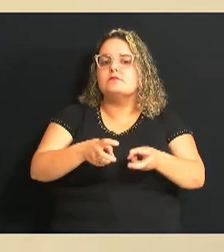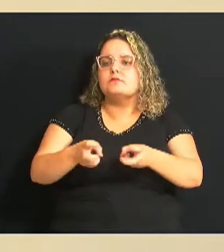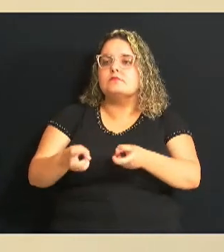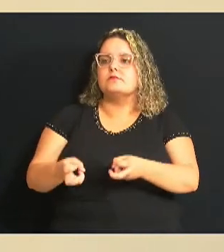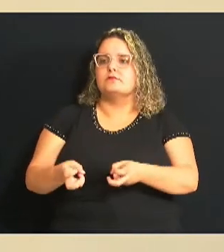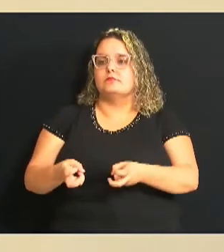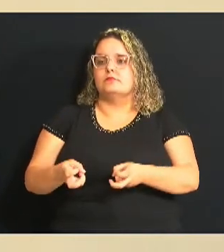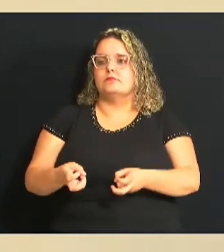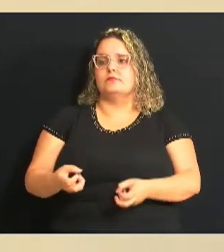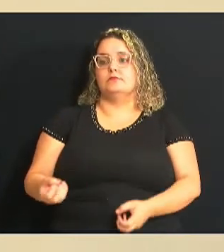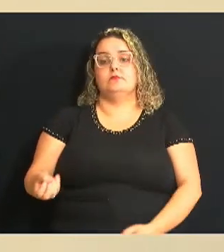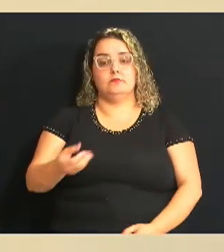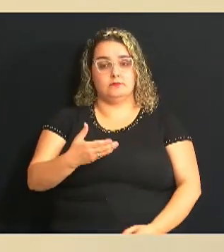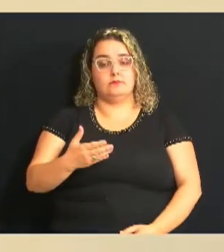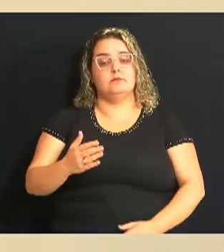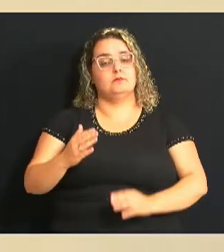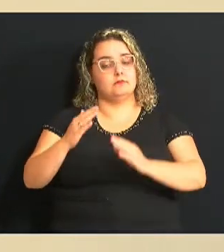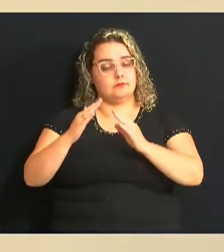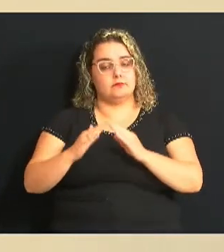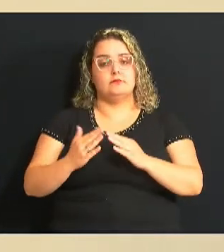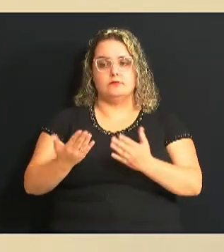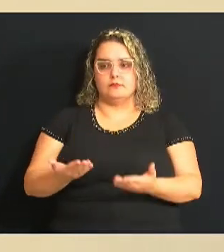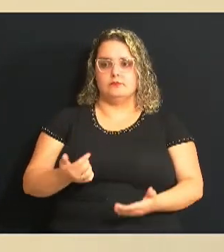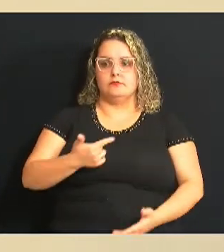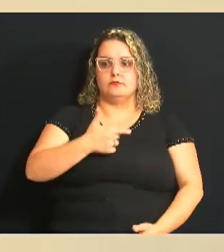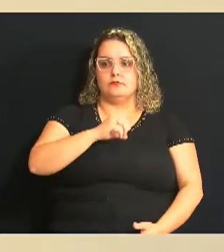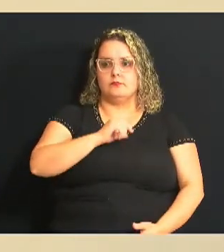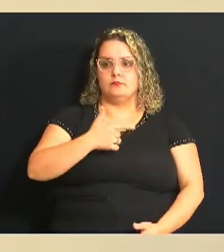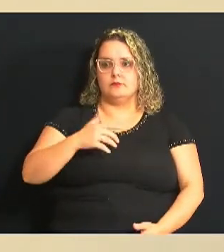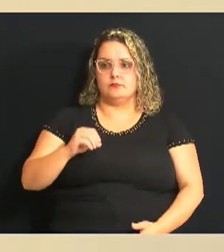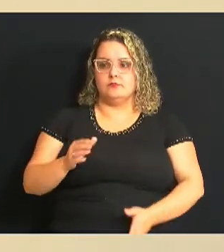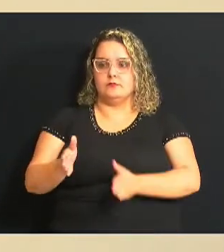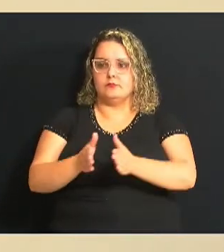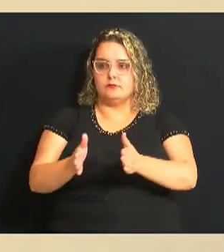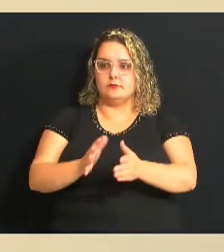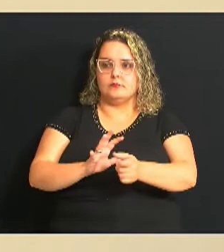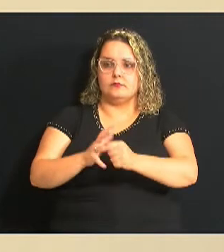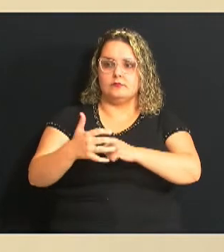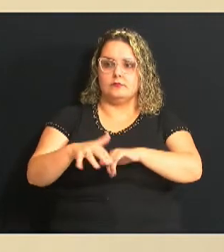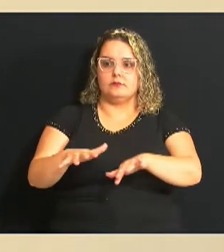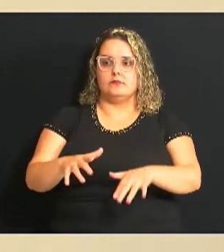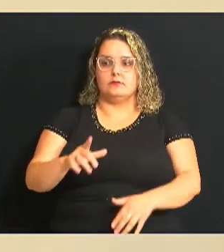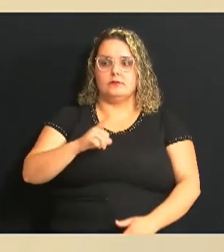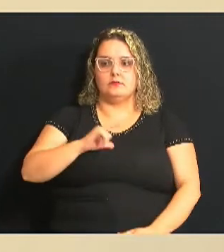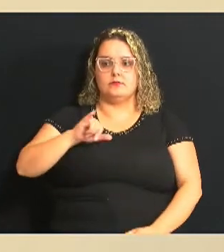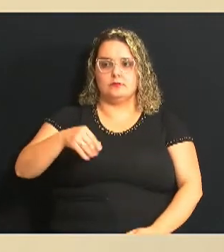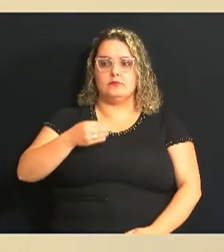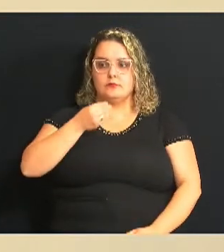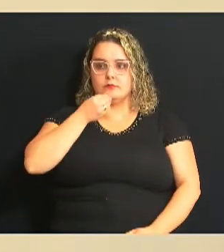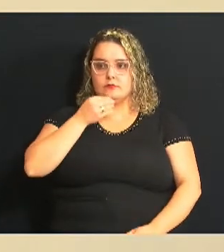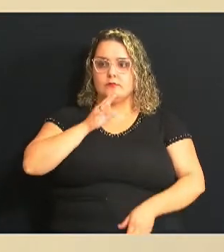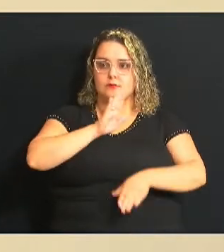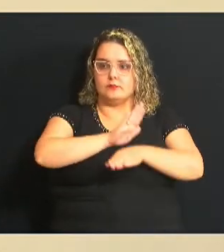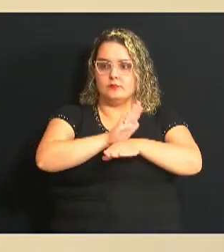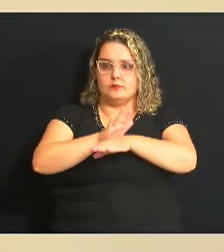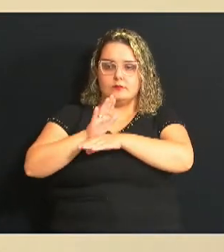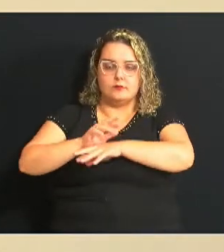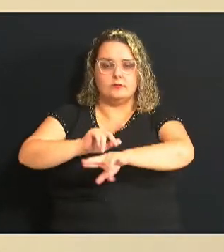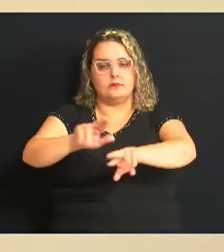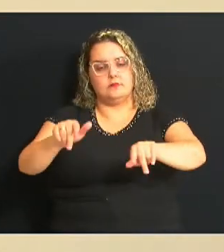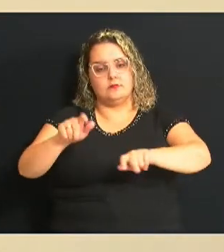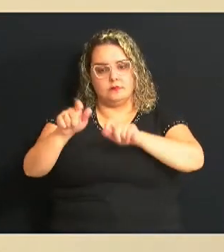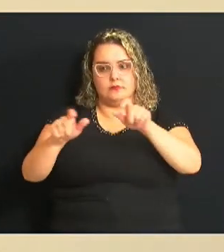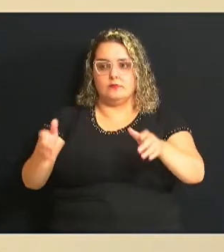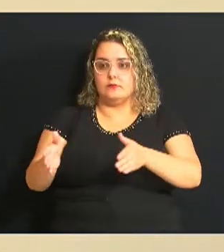uma nova casa. Em 2020, em meio à pandemia, eu tive a oportunidade de auxiliar diversas pessoas em momento